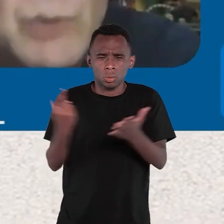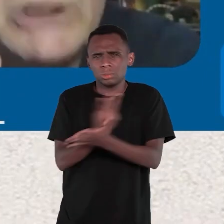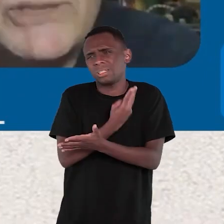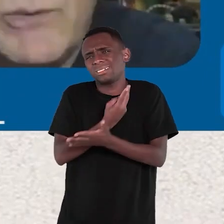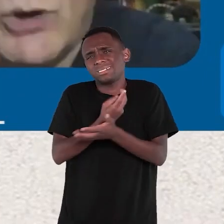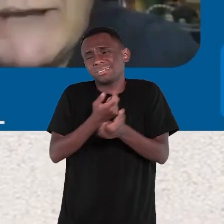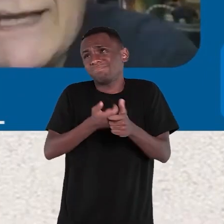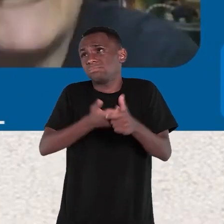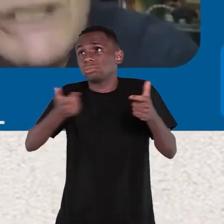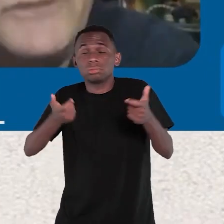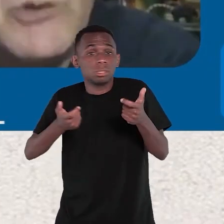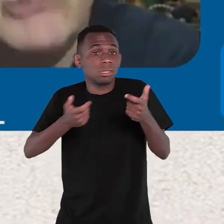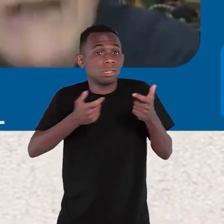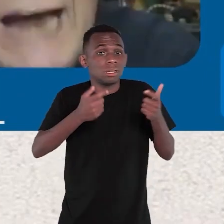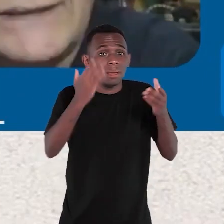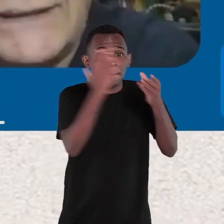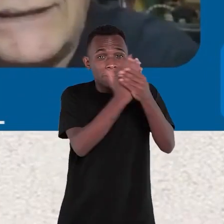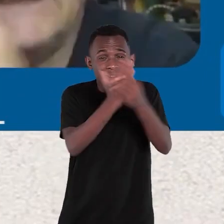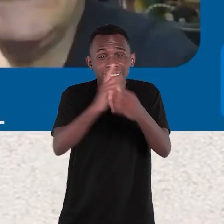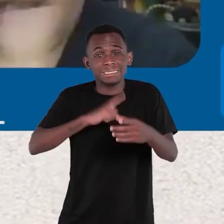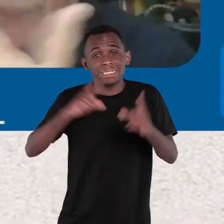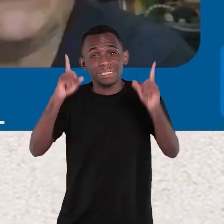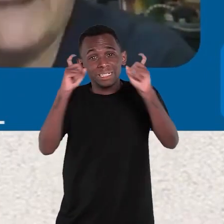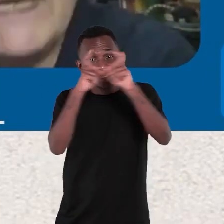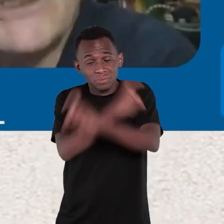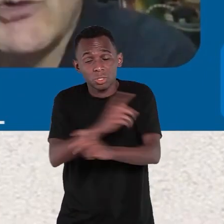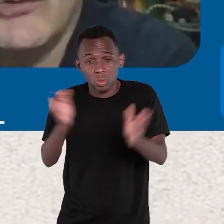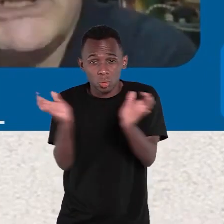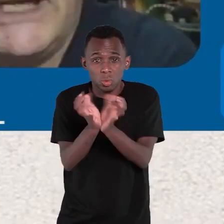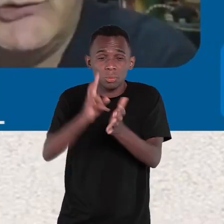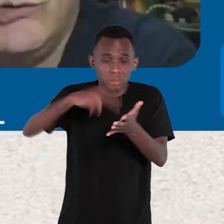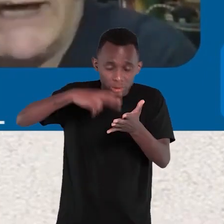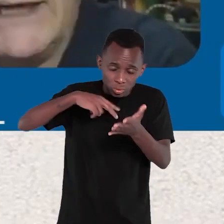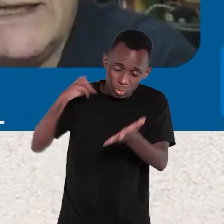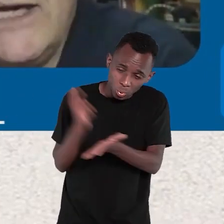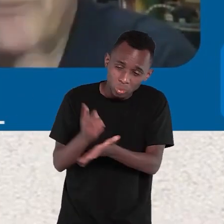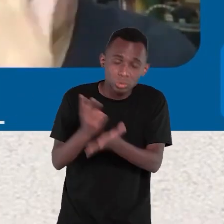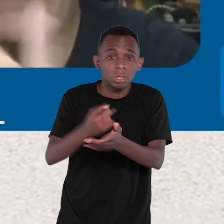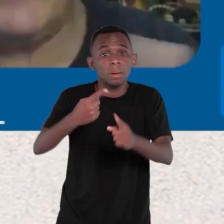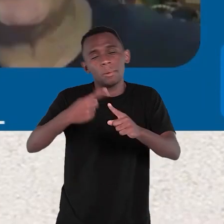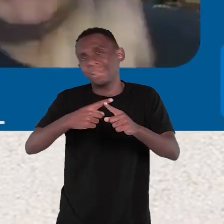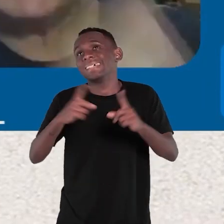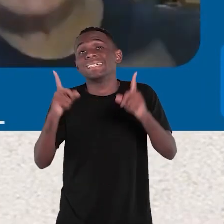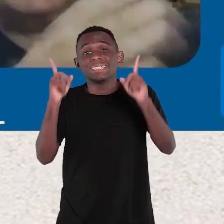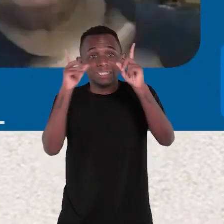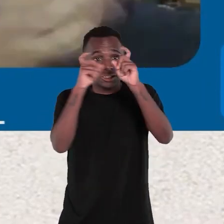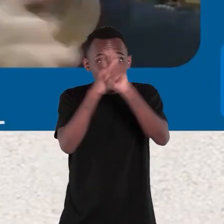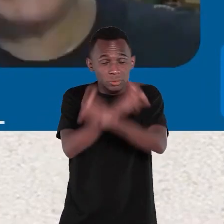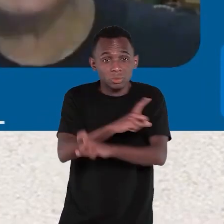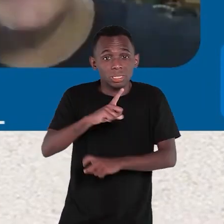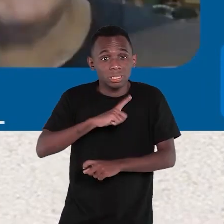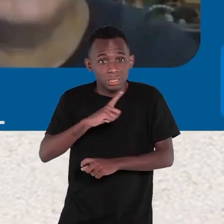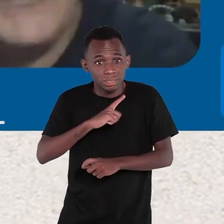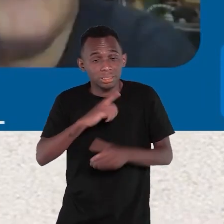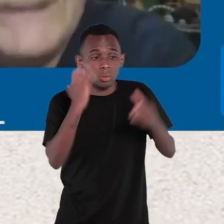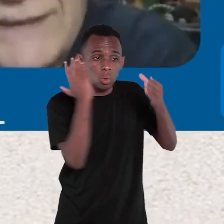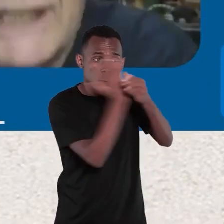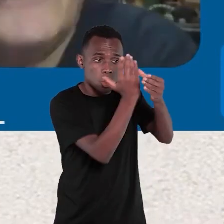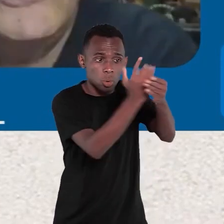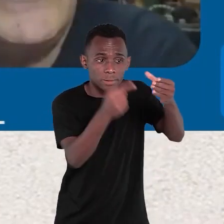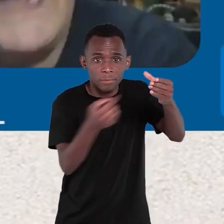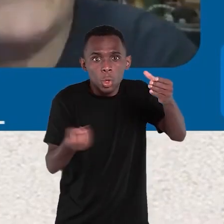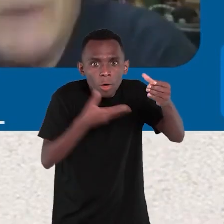Acontece que muitas bibliotecas têm dificuldade de manter seus clubes de leitura, primeiro porque elas têm dificuldade de manter um